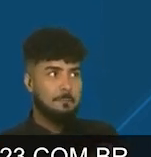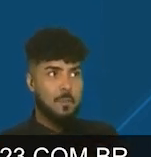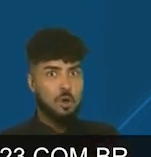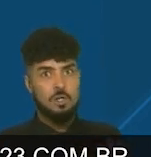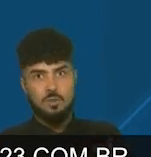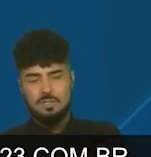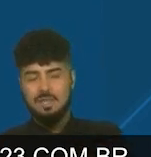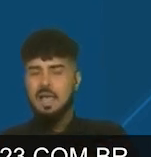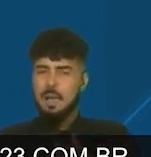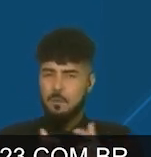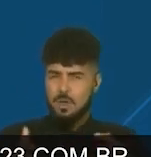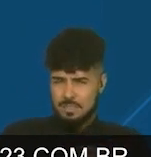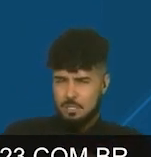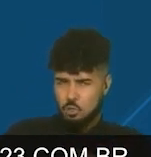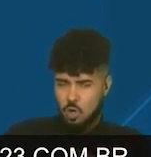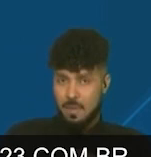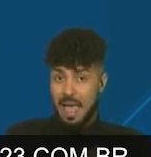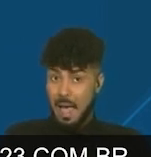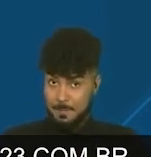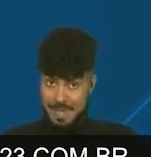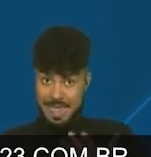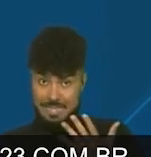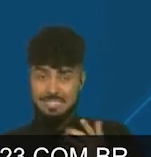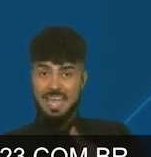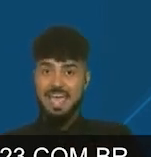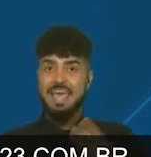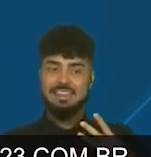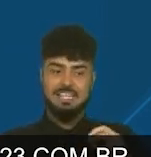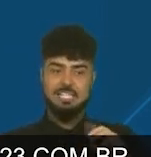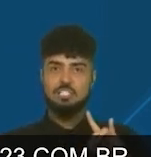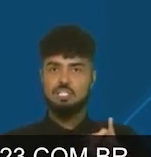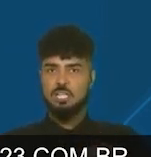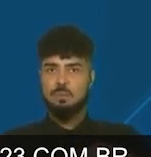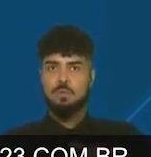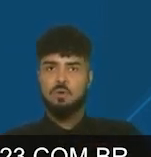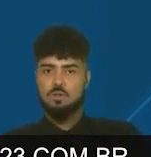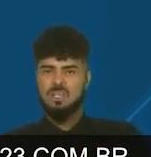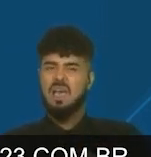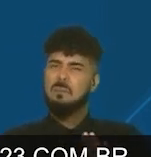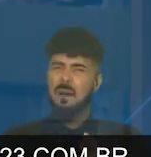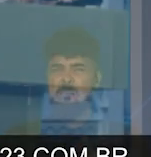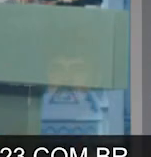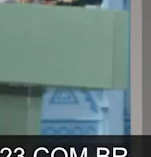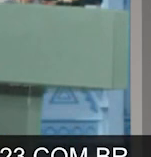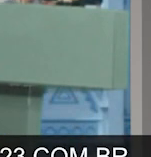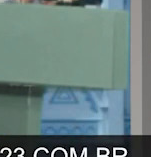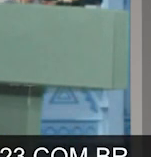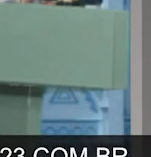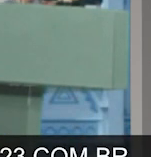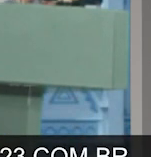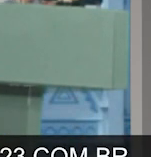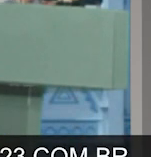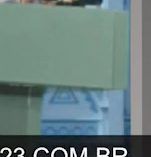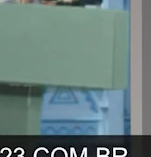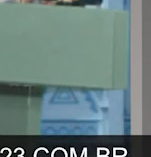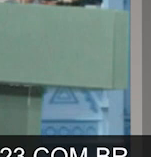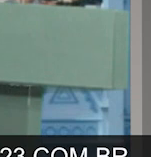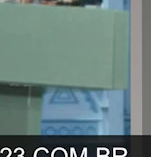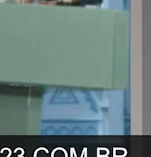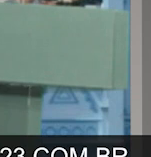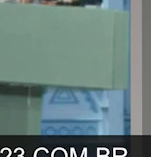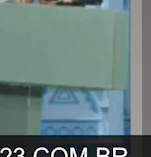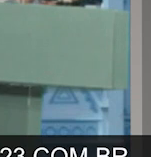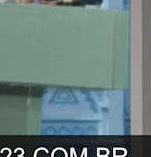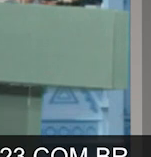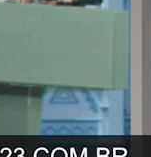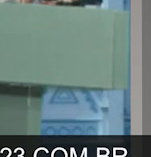os sintomas, eles podem aparecer até 30 dias, mas geralmente até 7 dias aparece. Enquanto eu estava acompanhando a